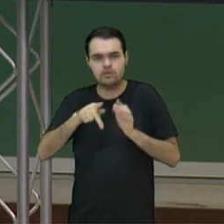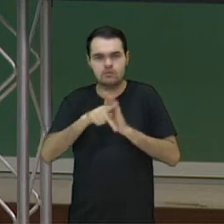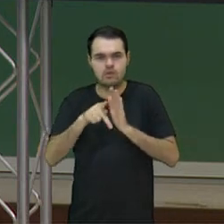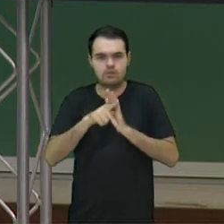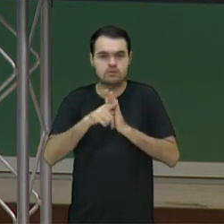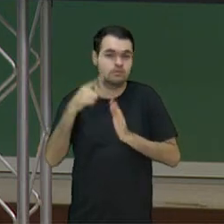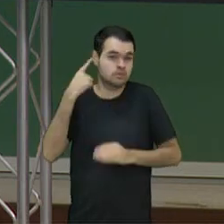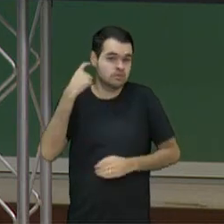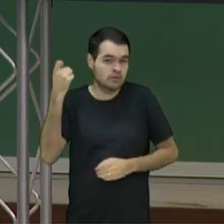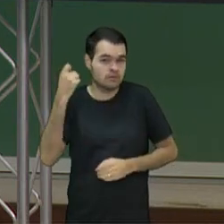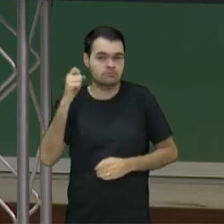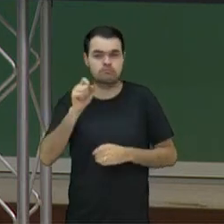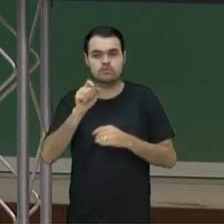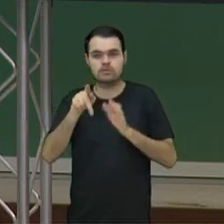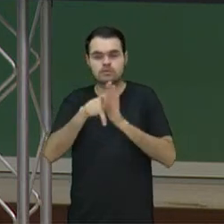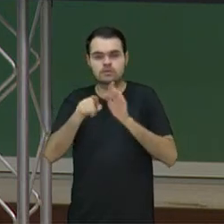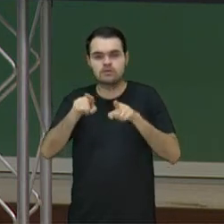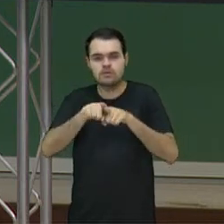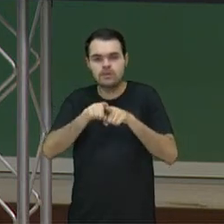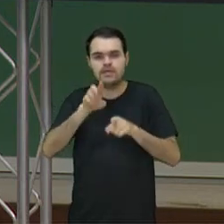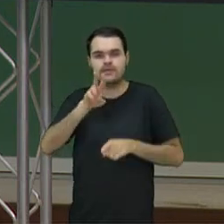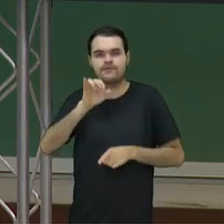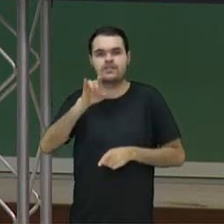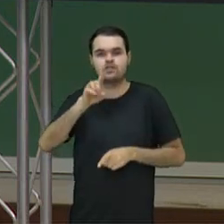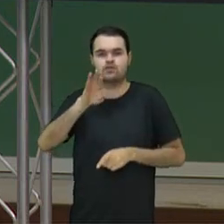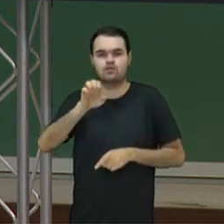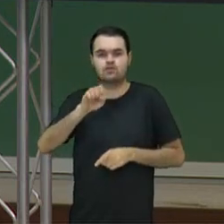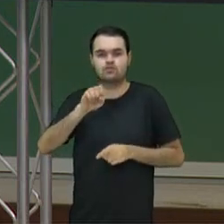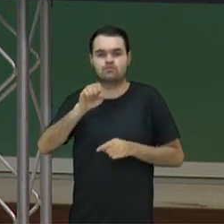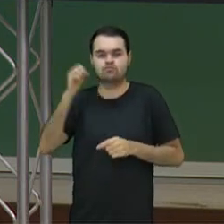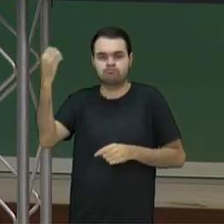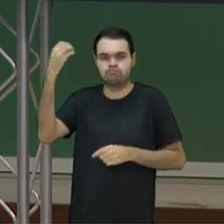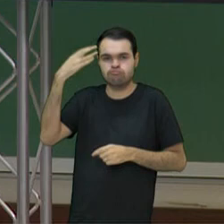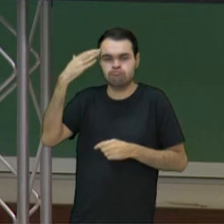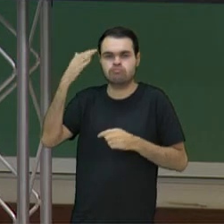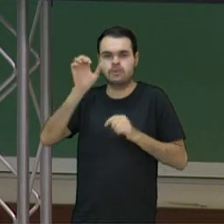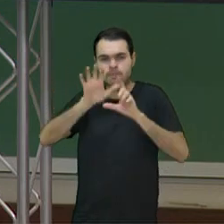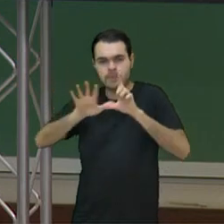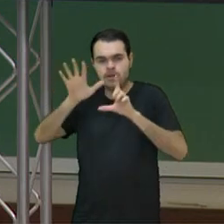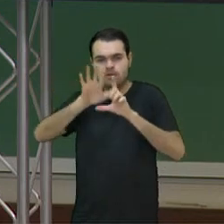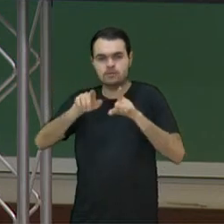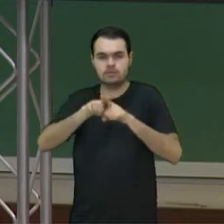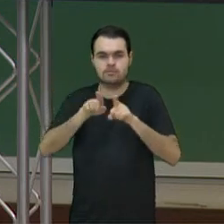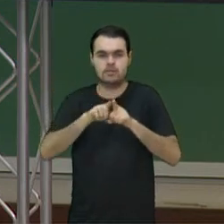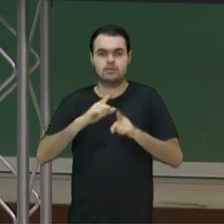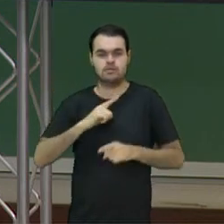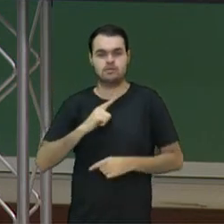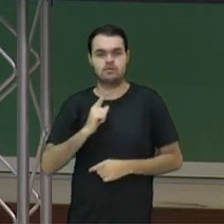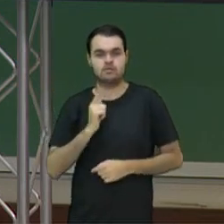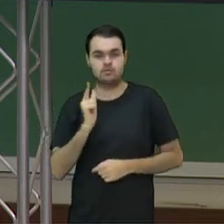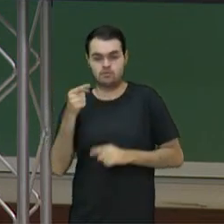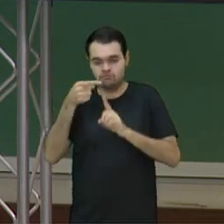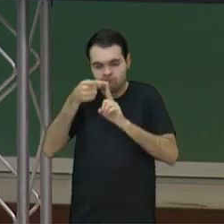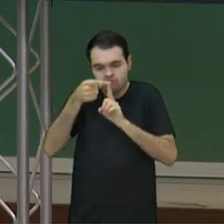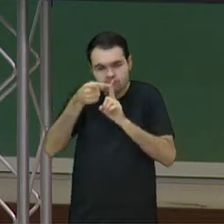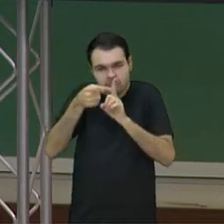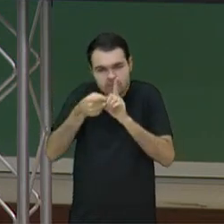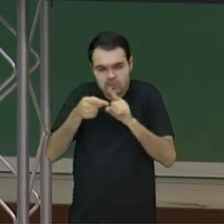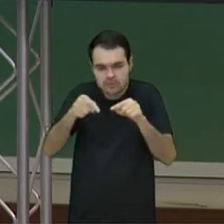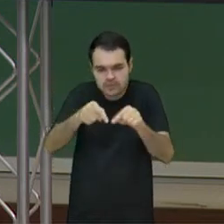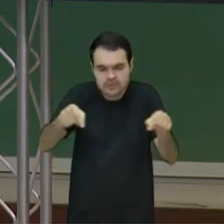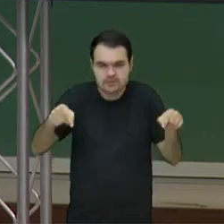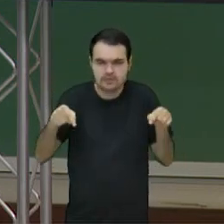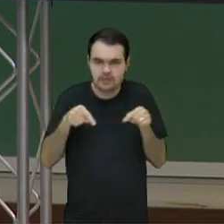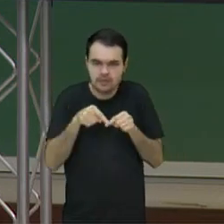vídeo. E também temos os termorresistores, usados para medir a temperatura de uma sala,